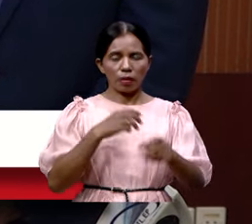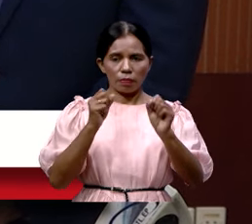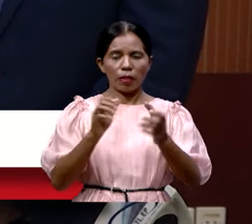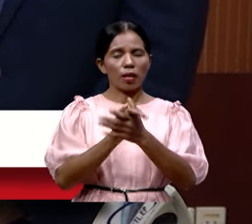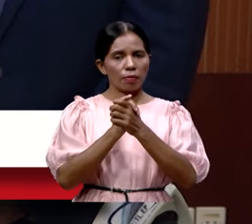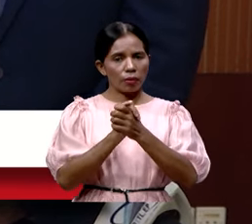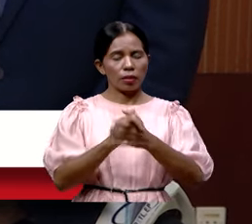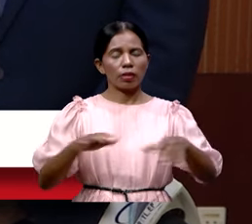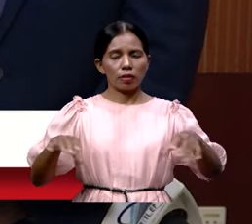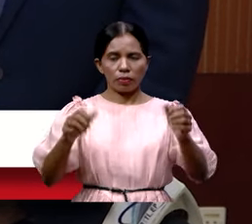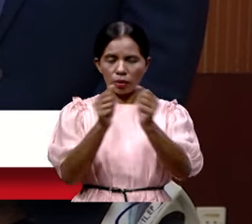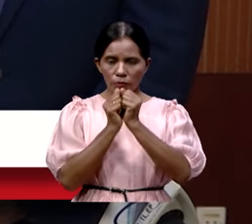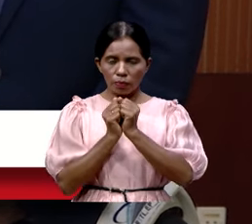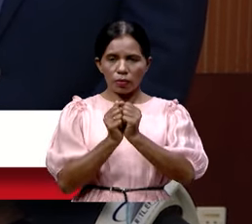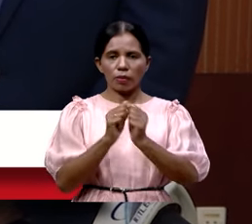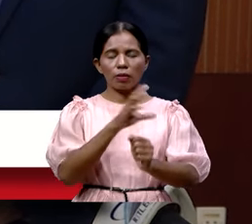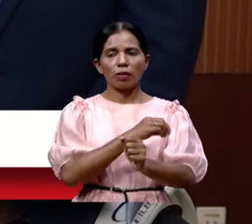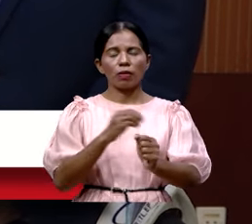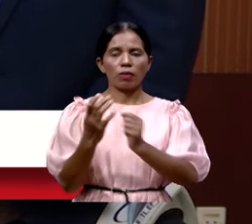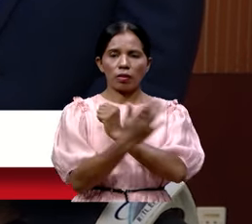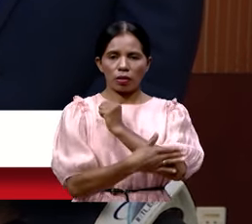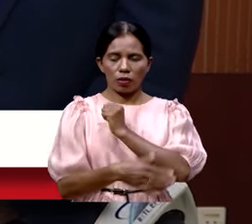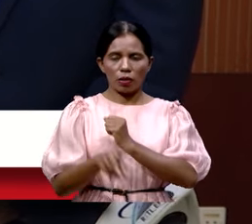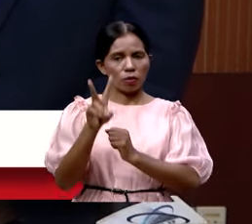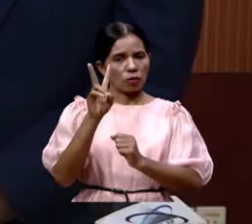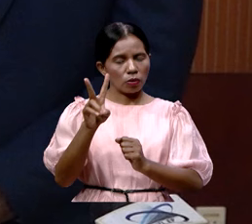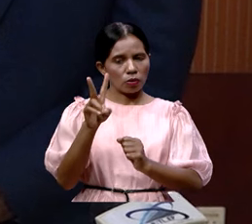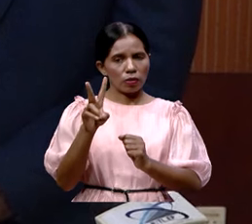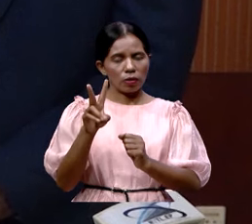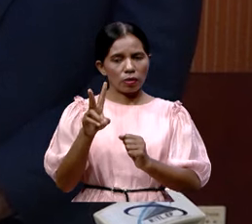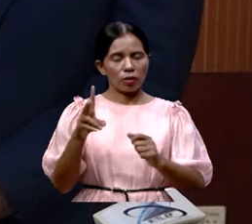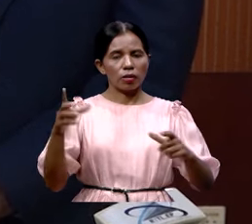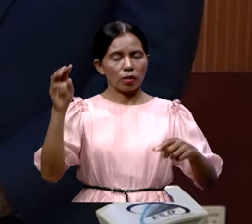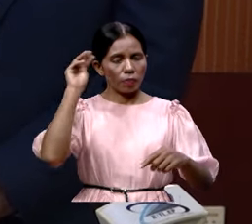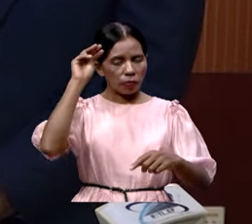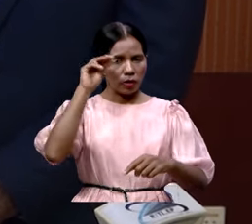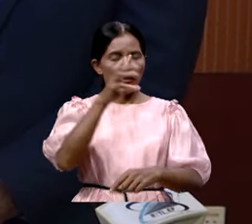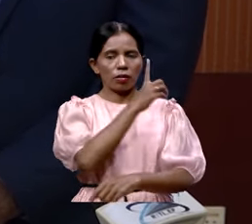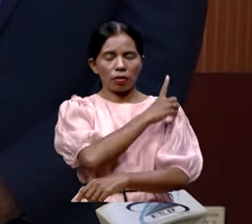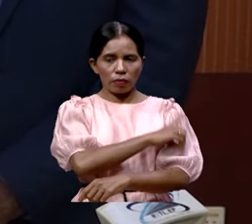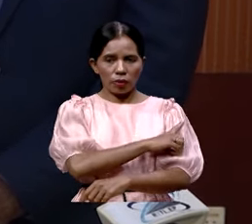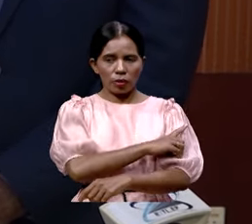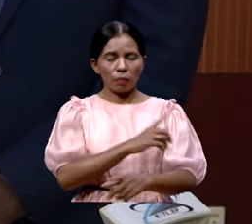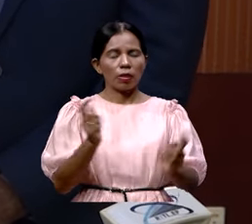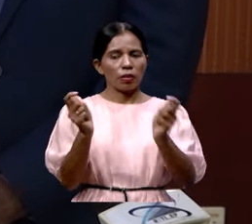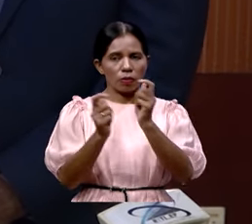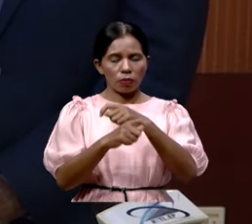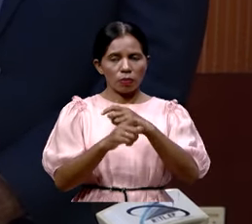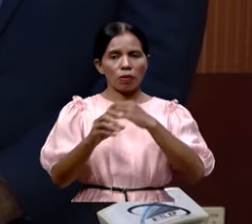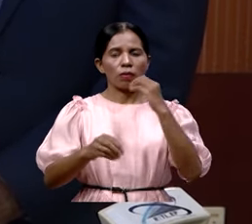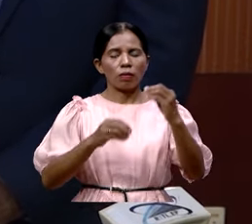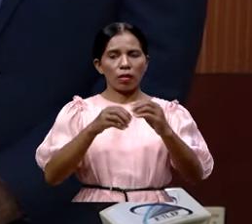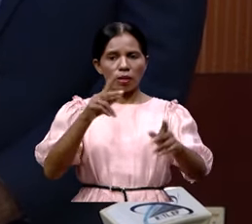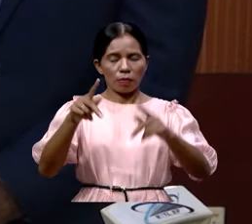em tan relação, cooperação entre nação rua Liu-Liu e a Ministério de Defesa, pela truca Wamalu, entre